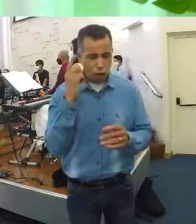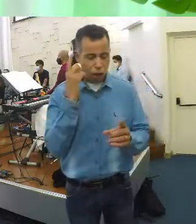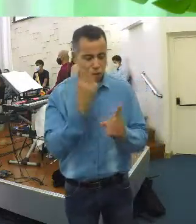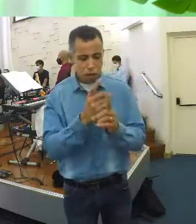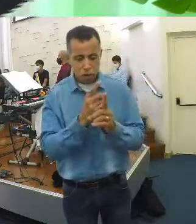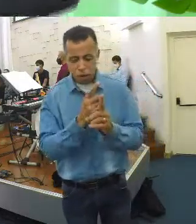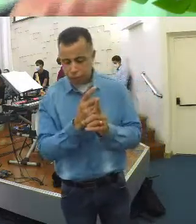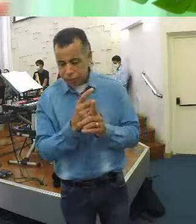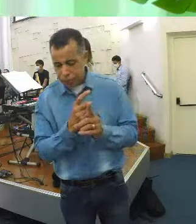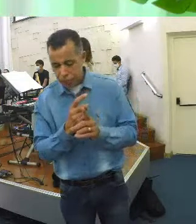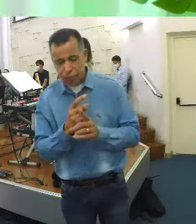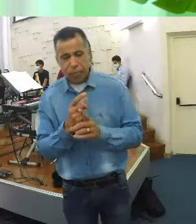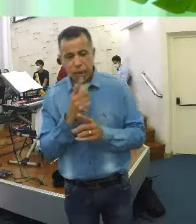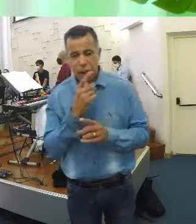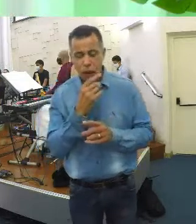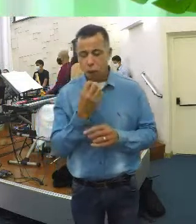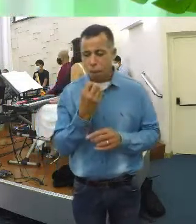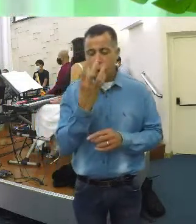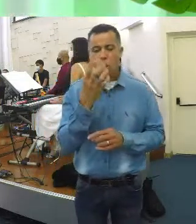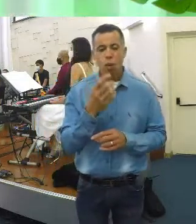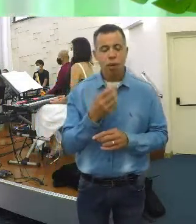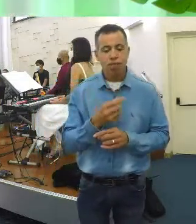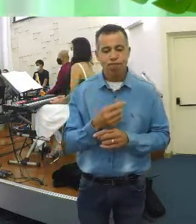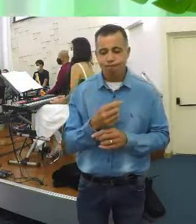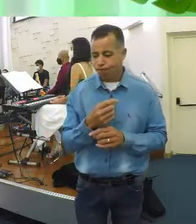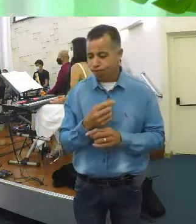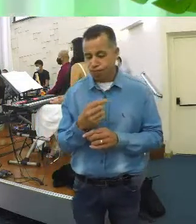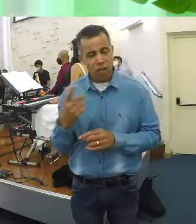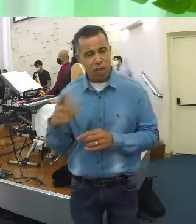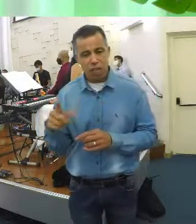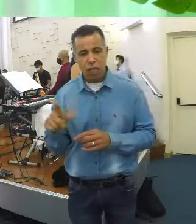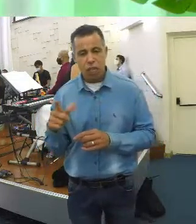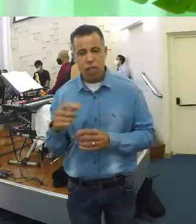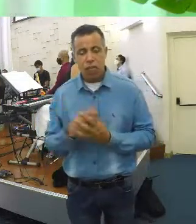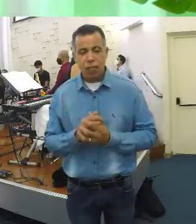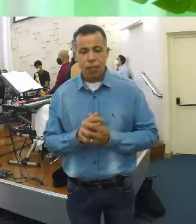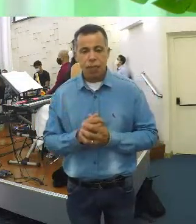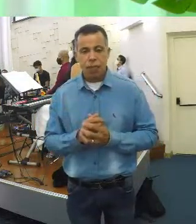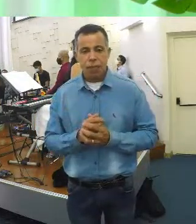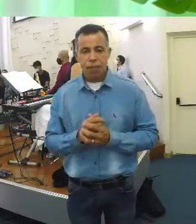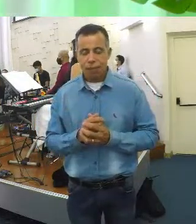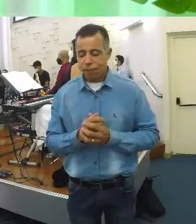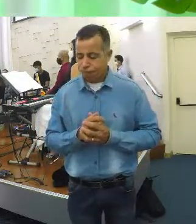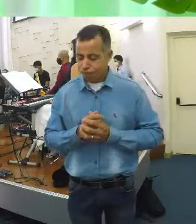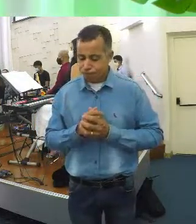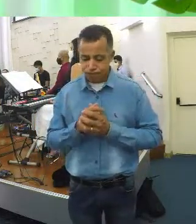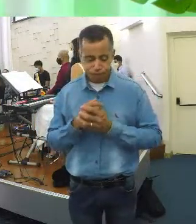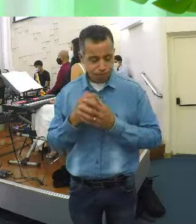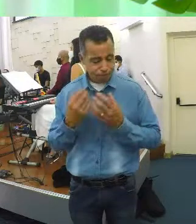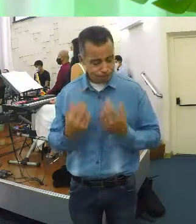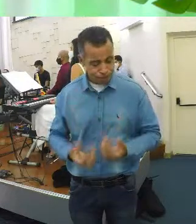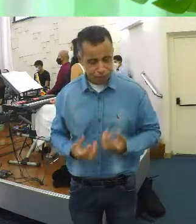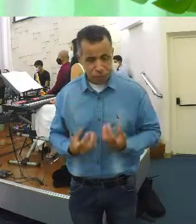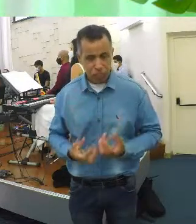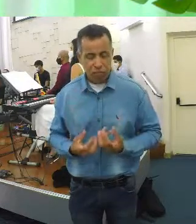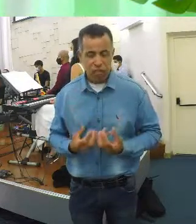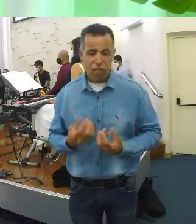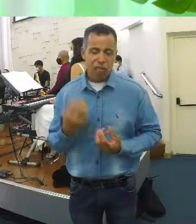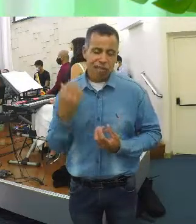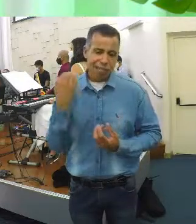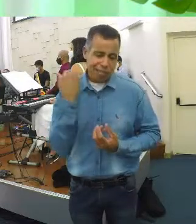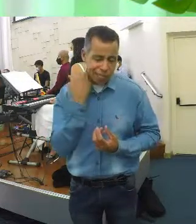alguma fonte de água doce e não encontrou. E ele ficou muito desanimado e, naquele momento,